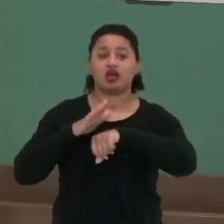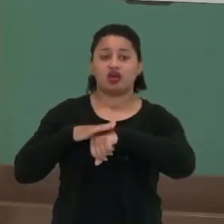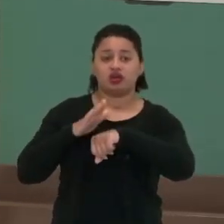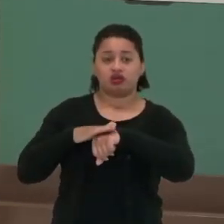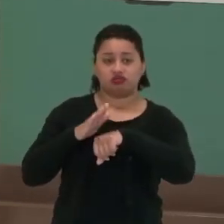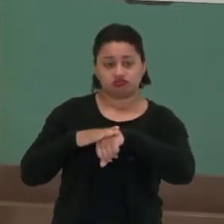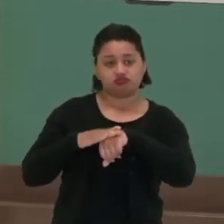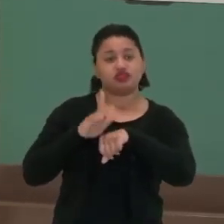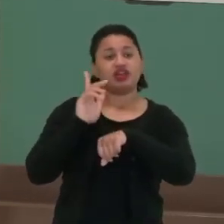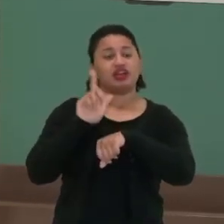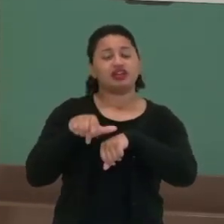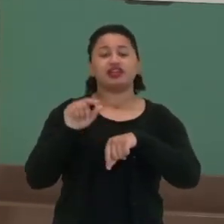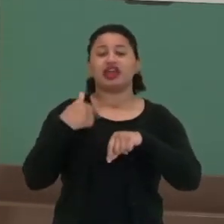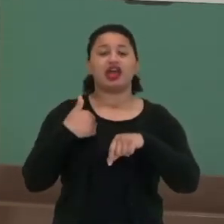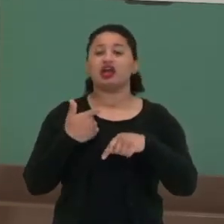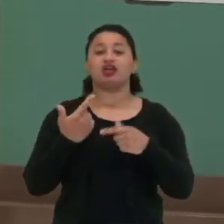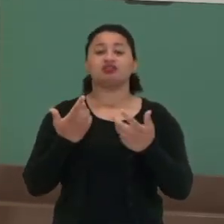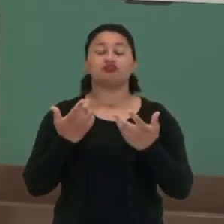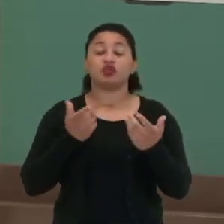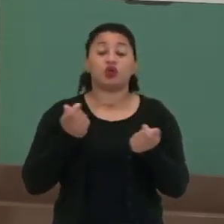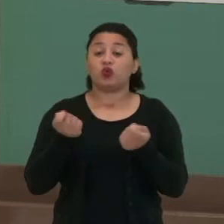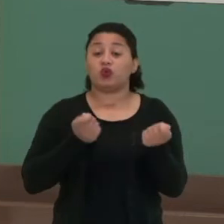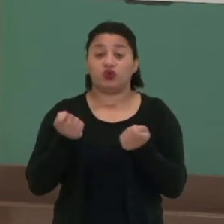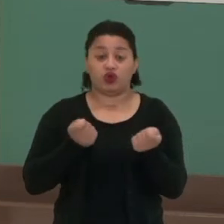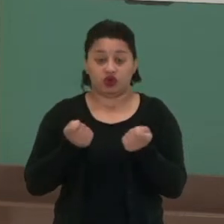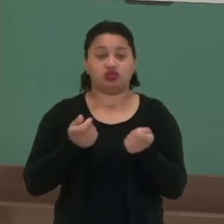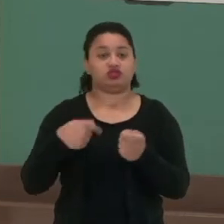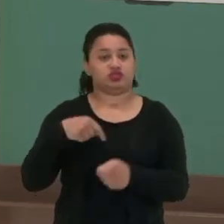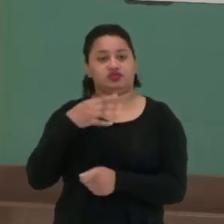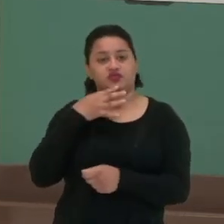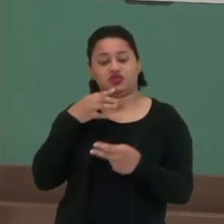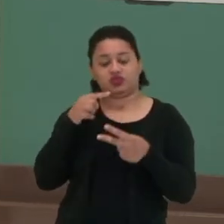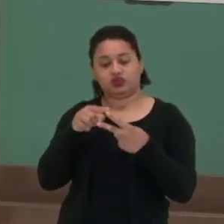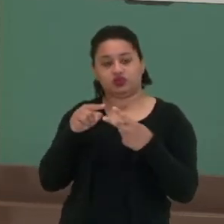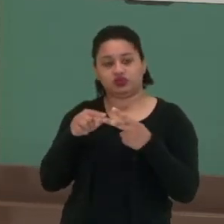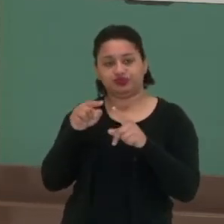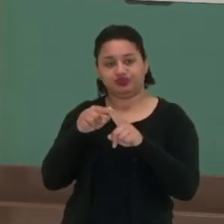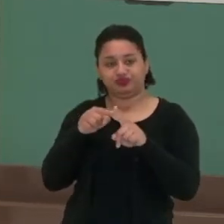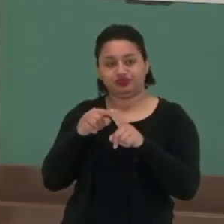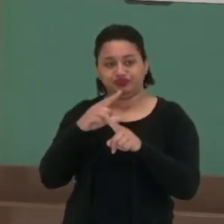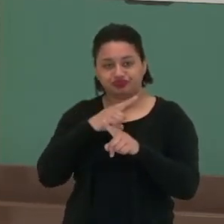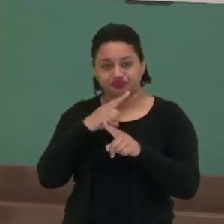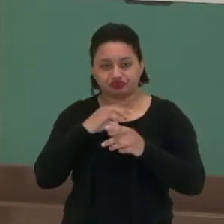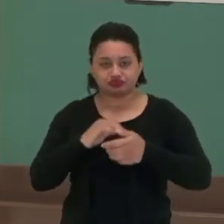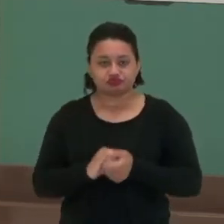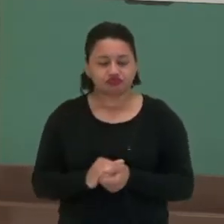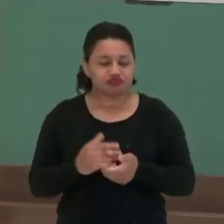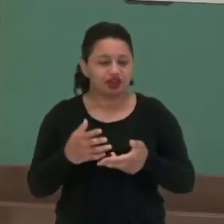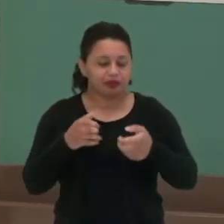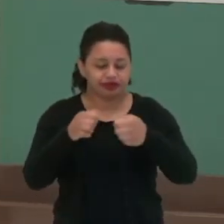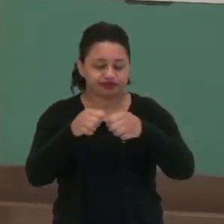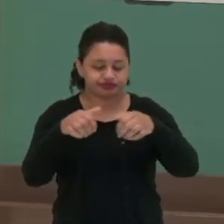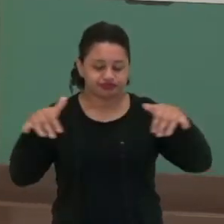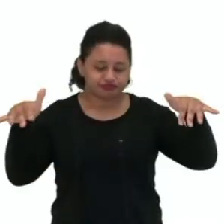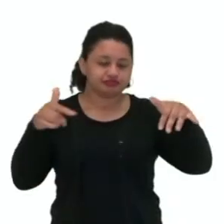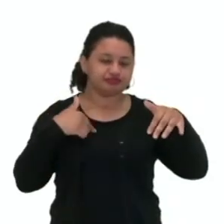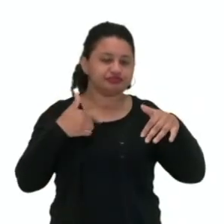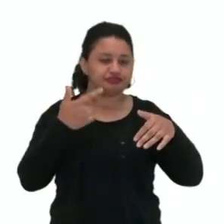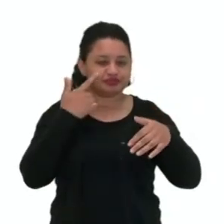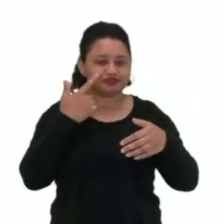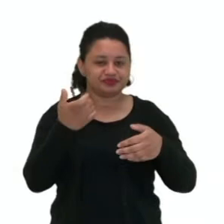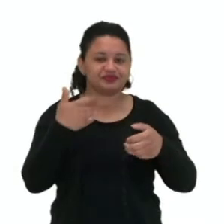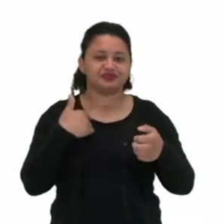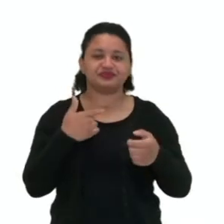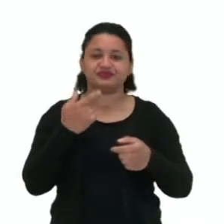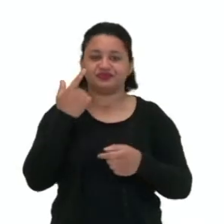movimentos involuntários. E nós vamos conhecer esses dois tipos. Olha que interessante esse